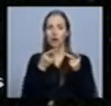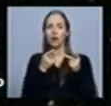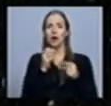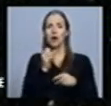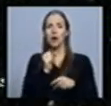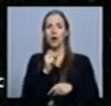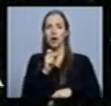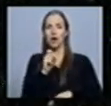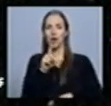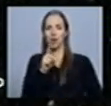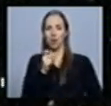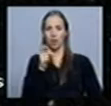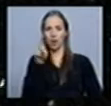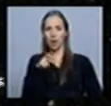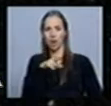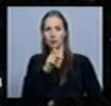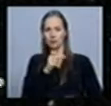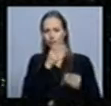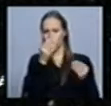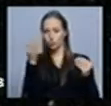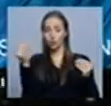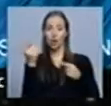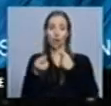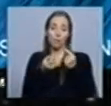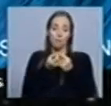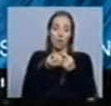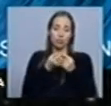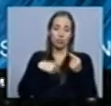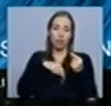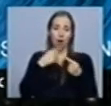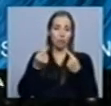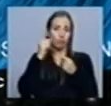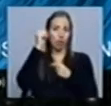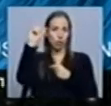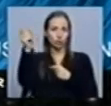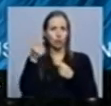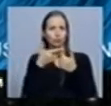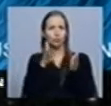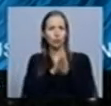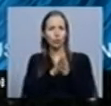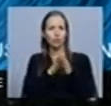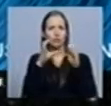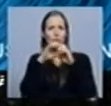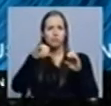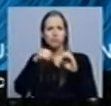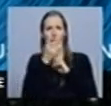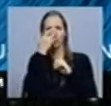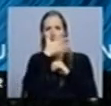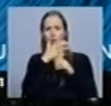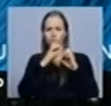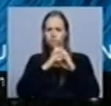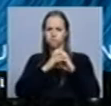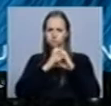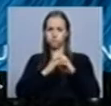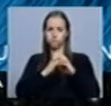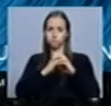umas mais próximas, outras mais afastadas de nós, todas elas galáxias com buracos negros supermaciços no seu